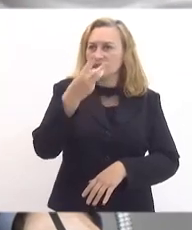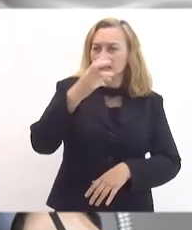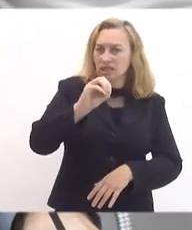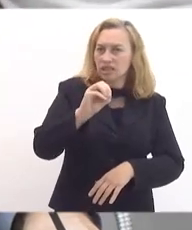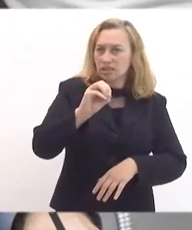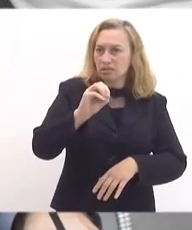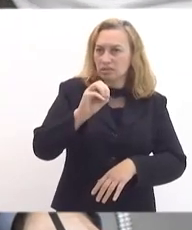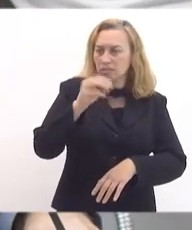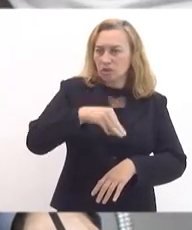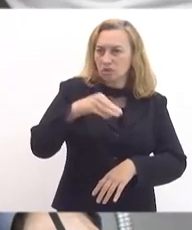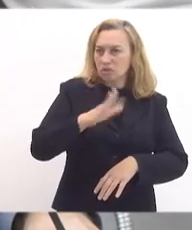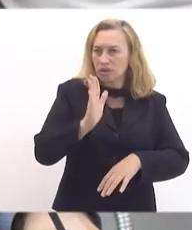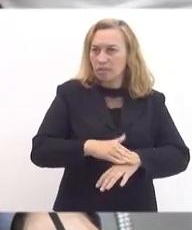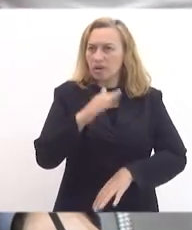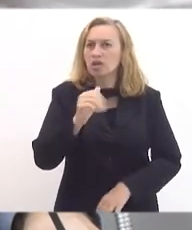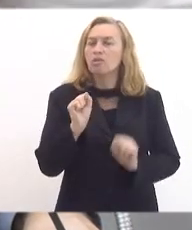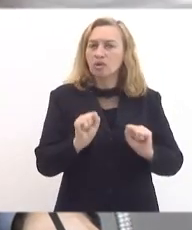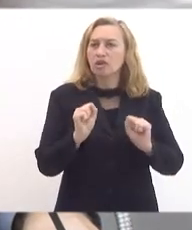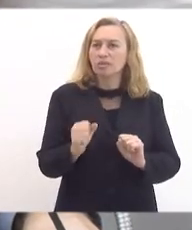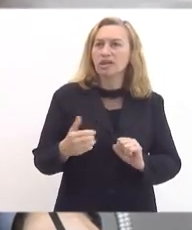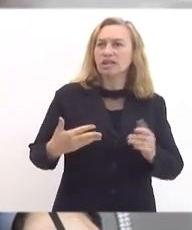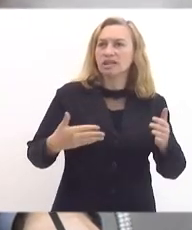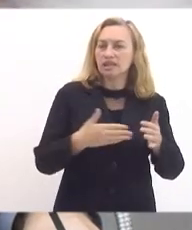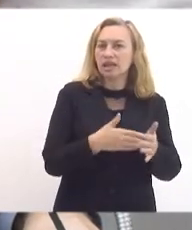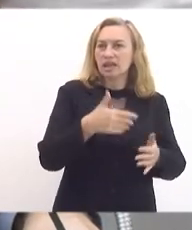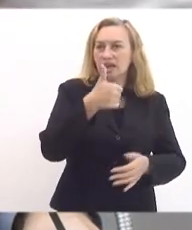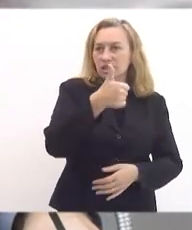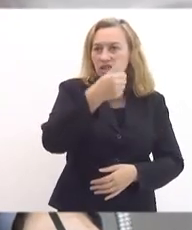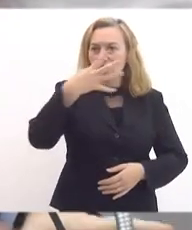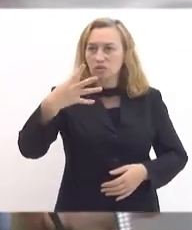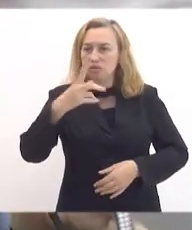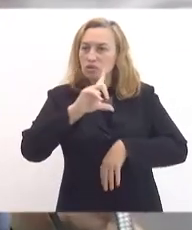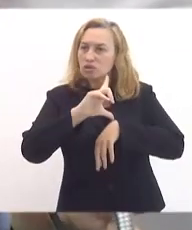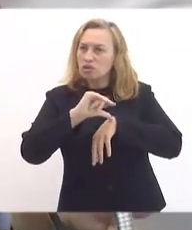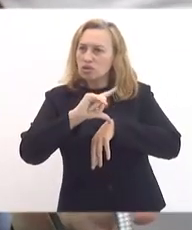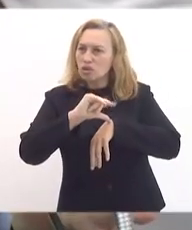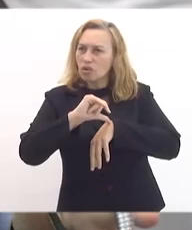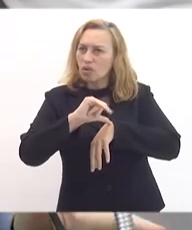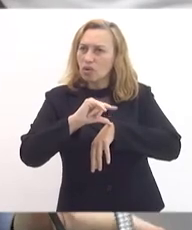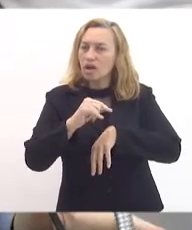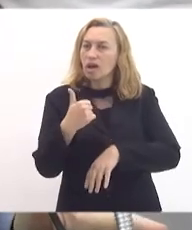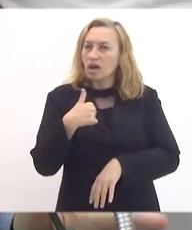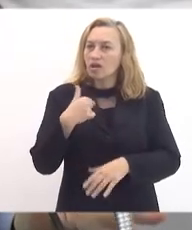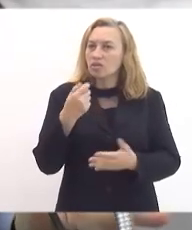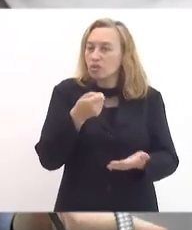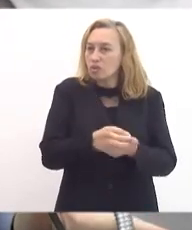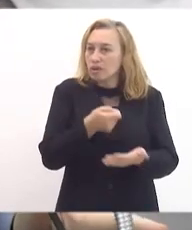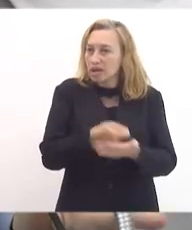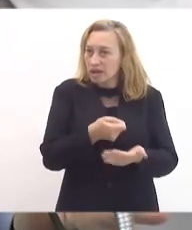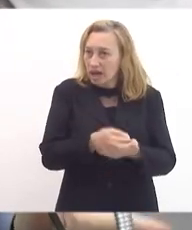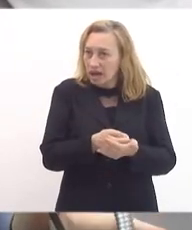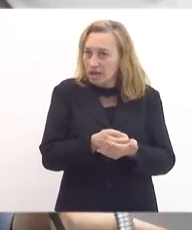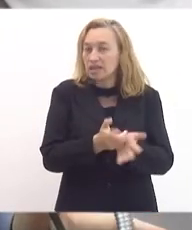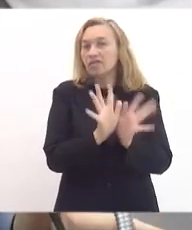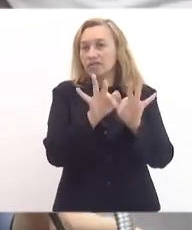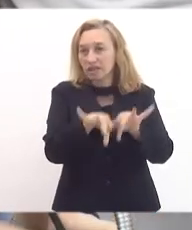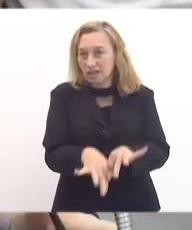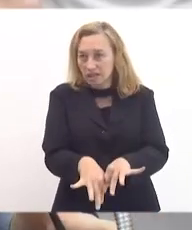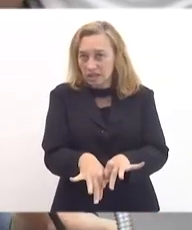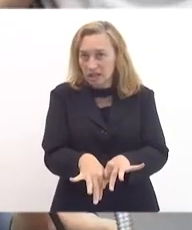quando nós poderíamos ir até as 14 horas Oi Juarez Eu também sou Obrigado regimentalmente